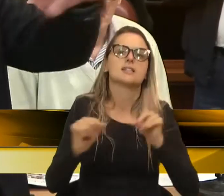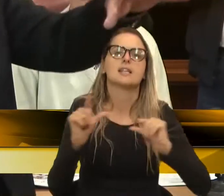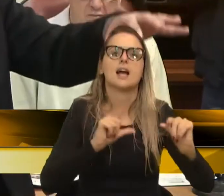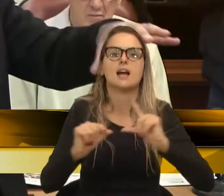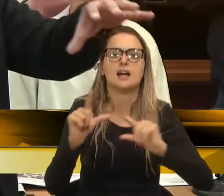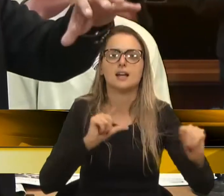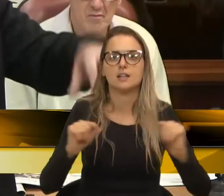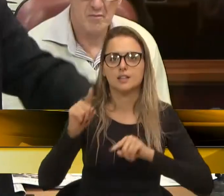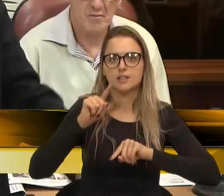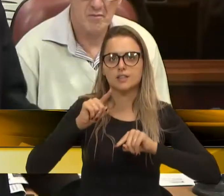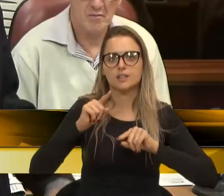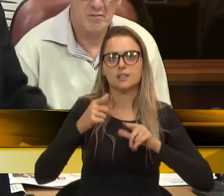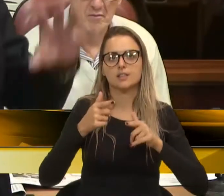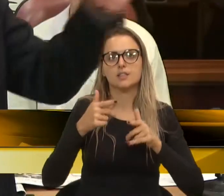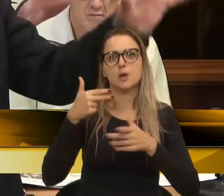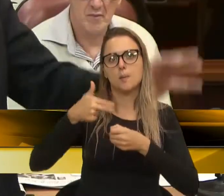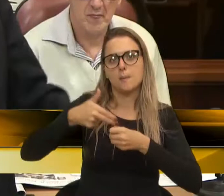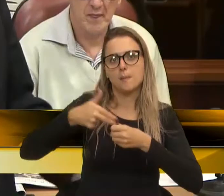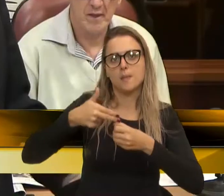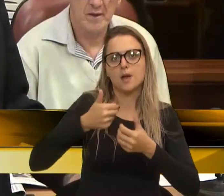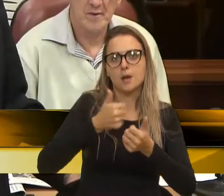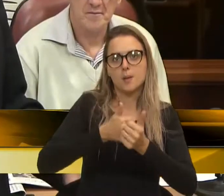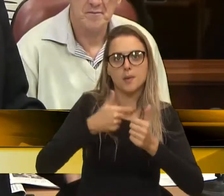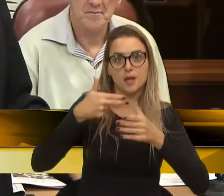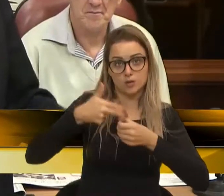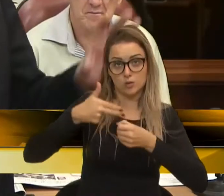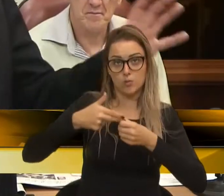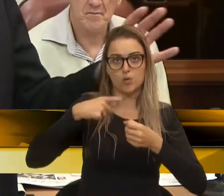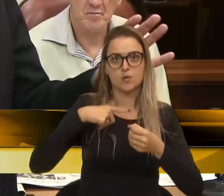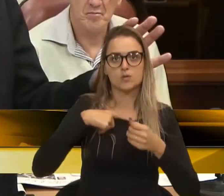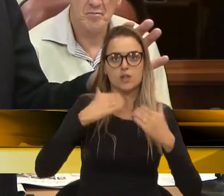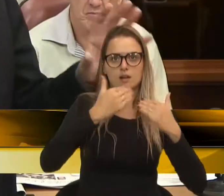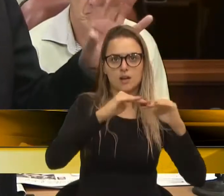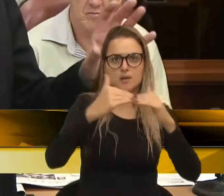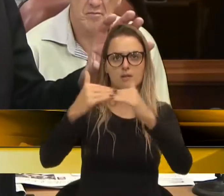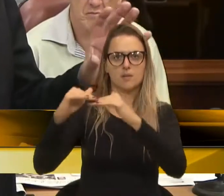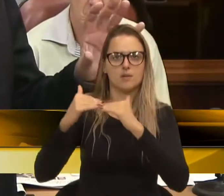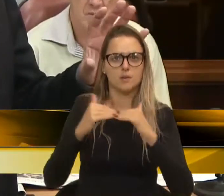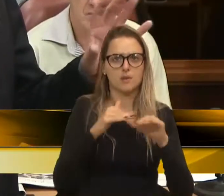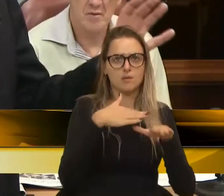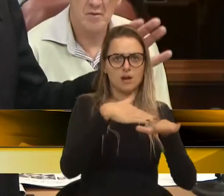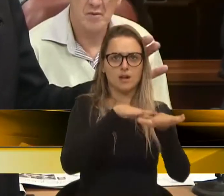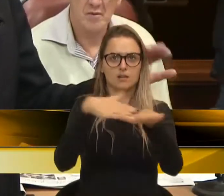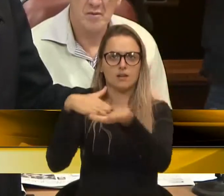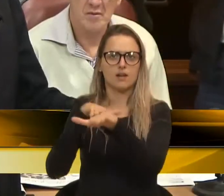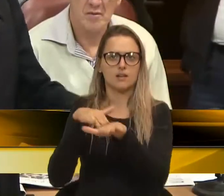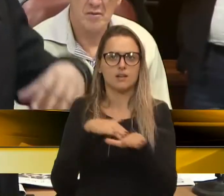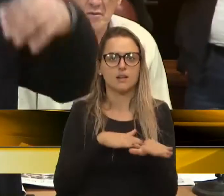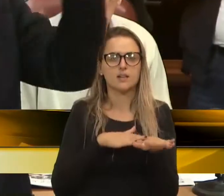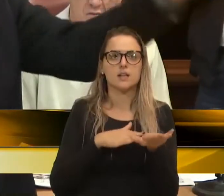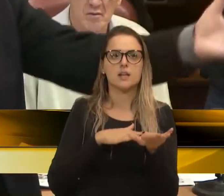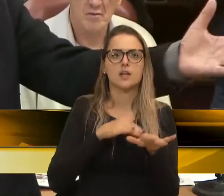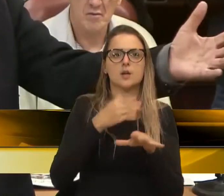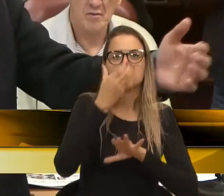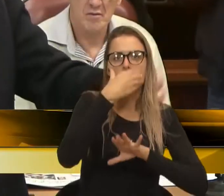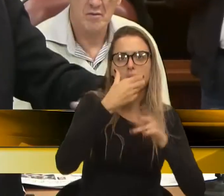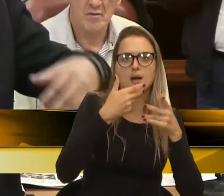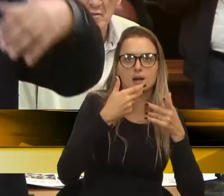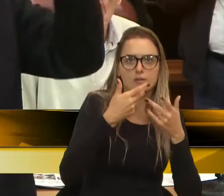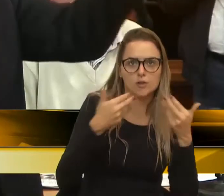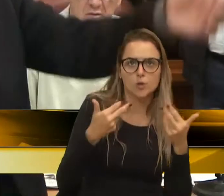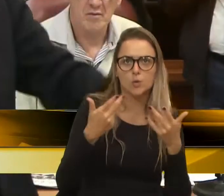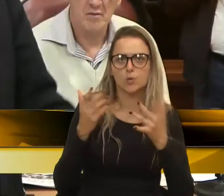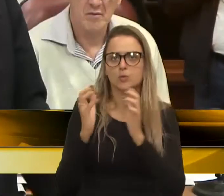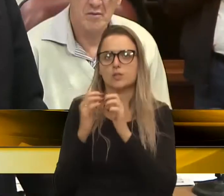que ali naquela setor do posto, todos os dias de noite ali tem uma infinidade de carretas aí para carregar a produção